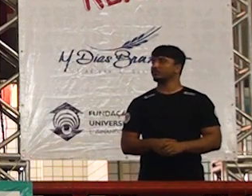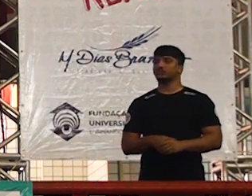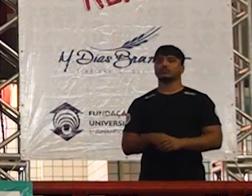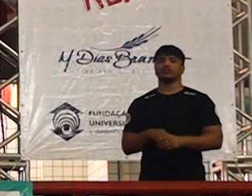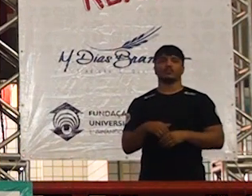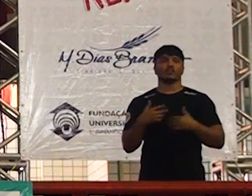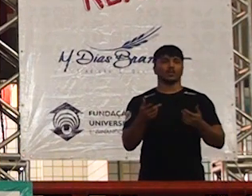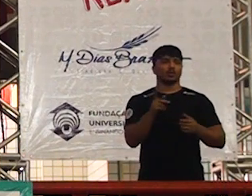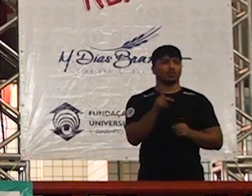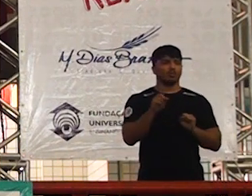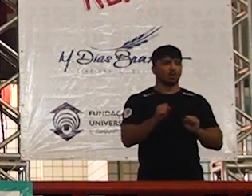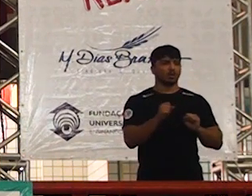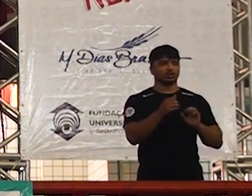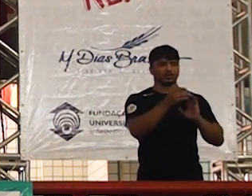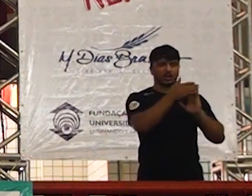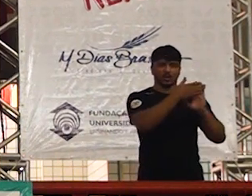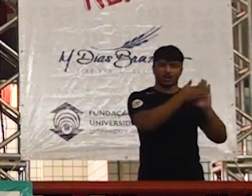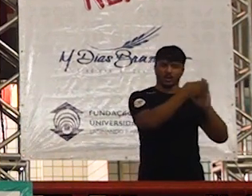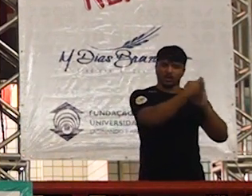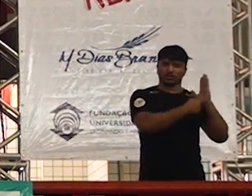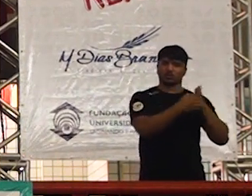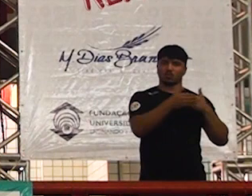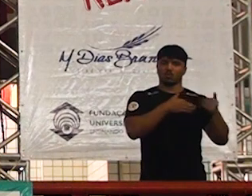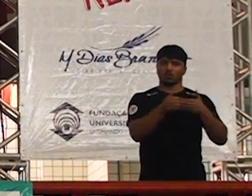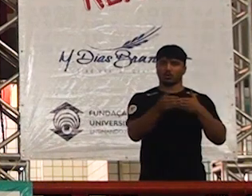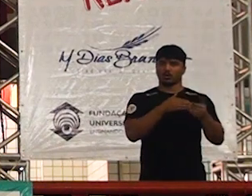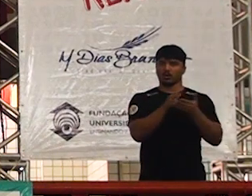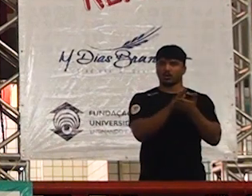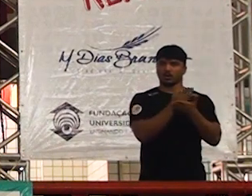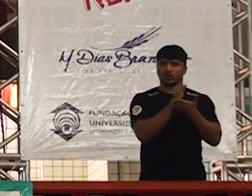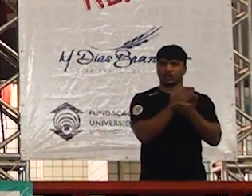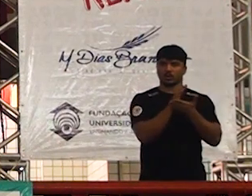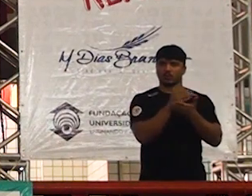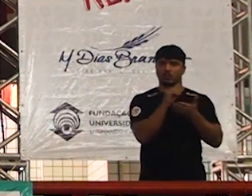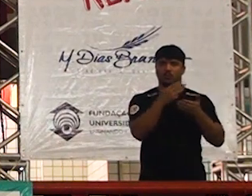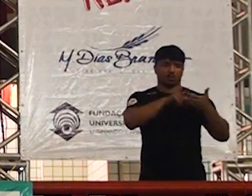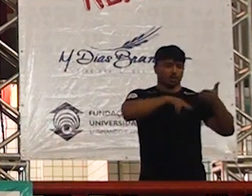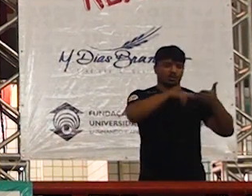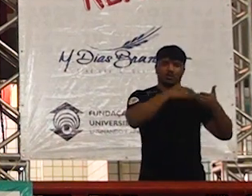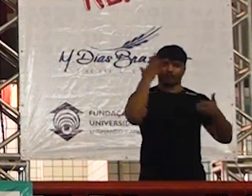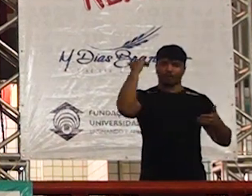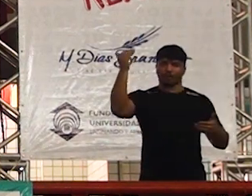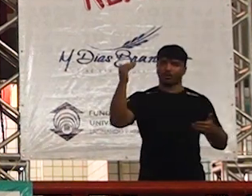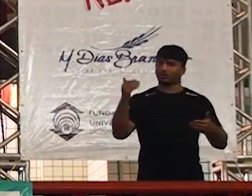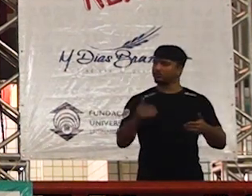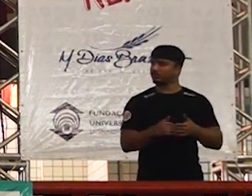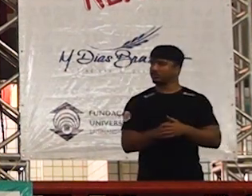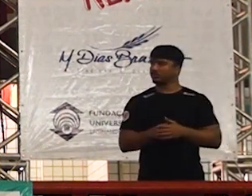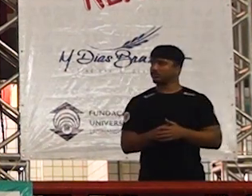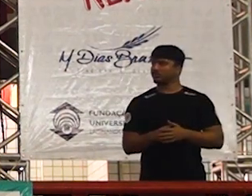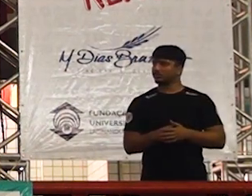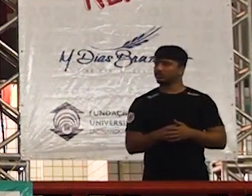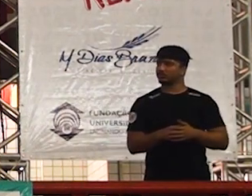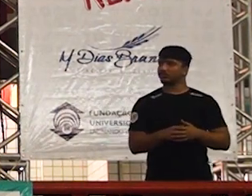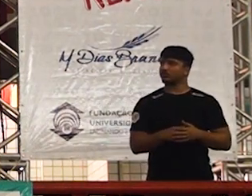Professor, posso citar da minha redação qualquer livro que eu tenha lido, ou tem que ser uma literatura que seja famosa?